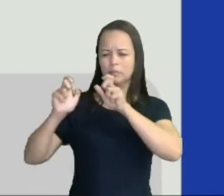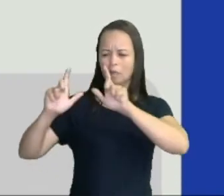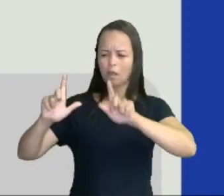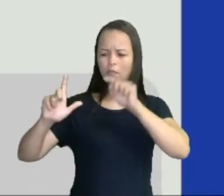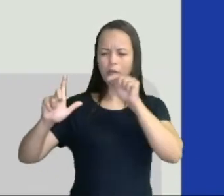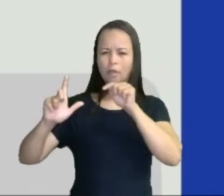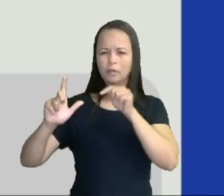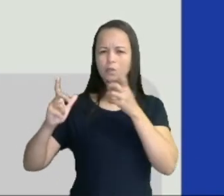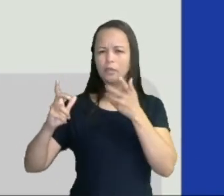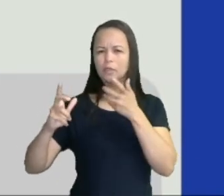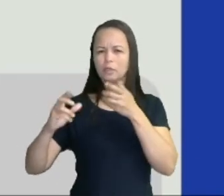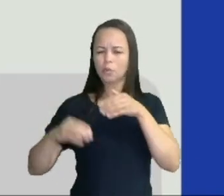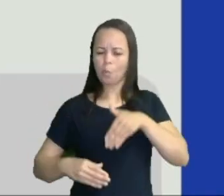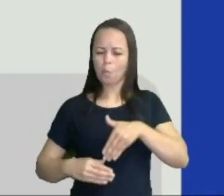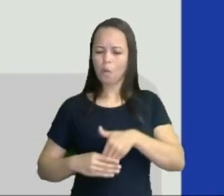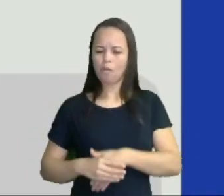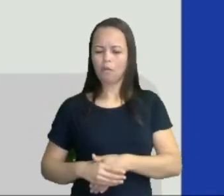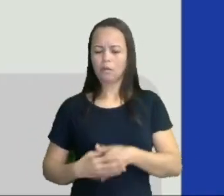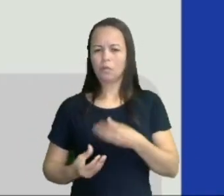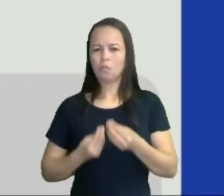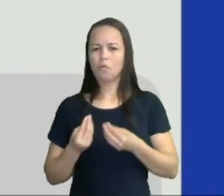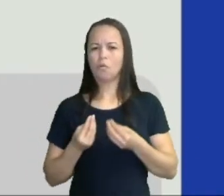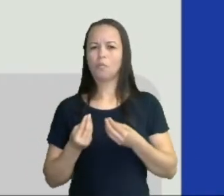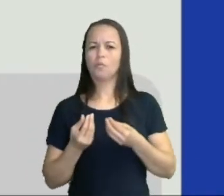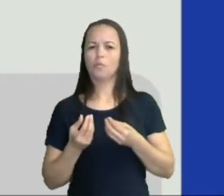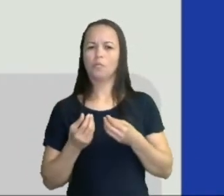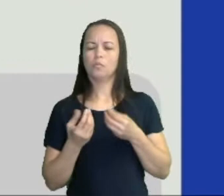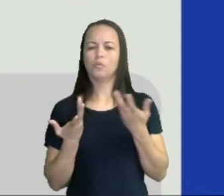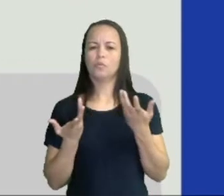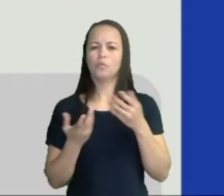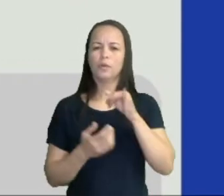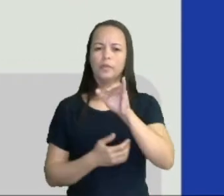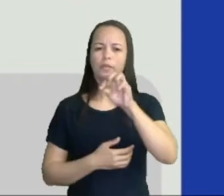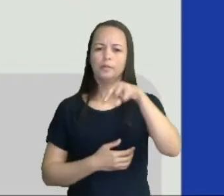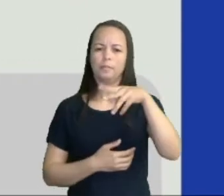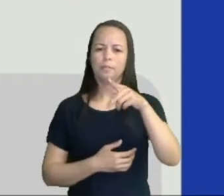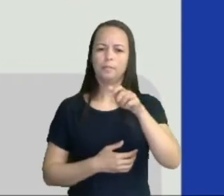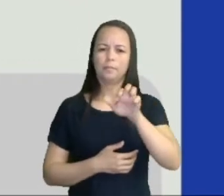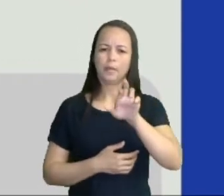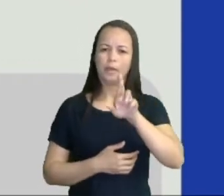como um imperador. Ele,